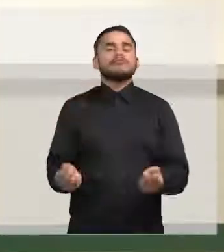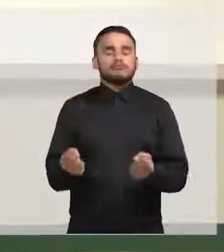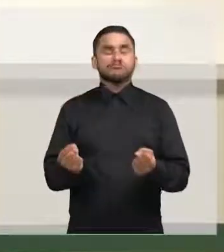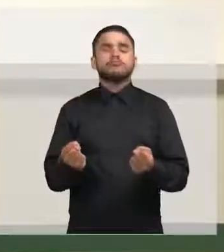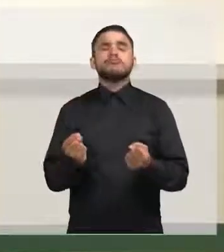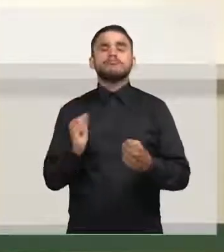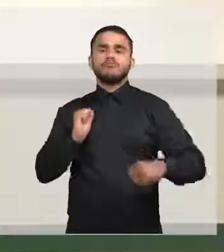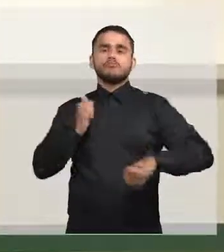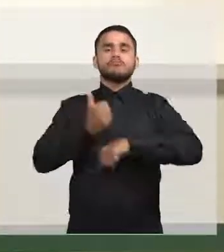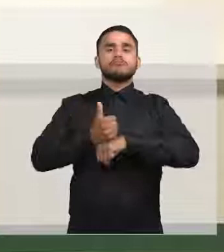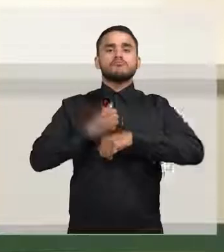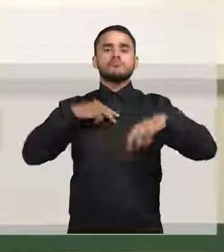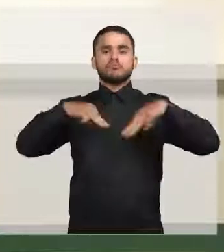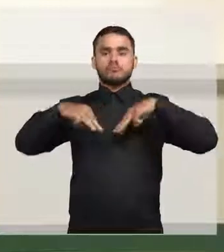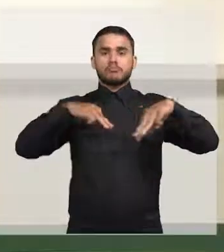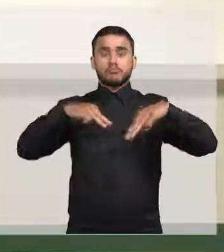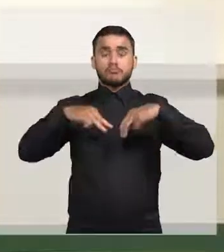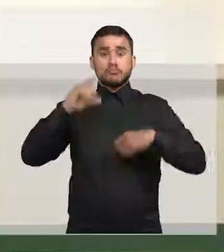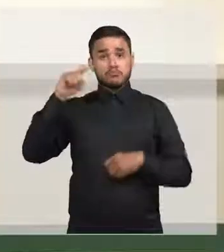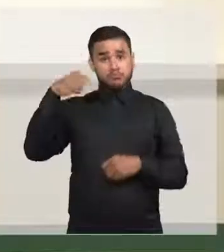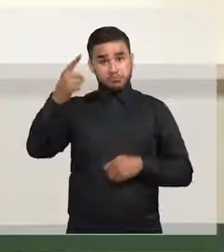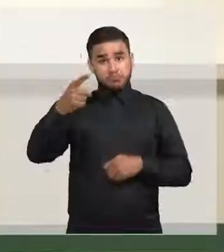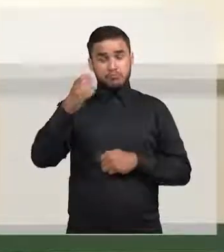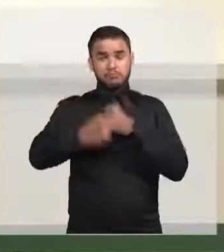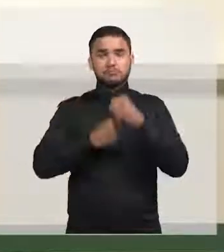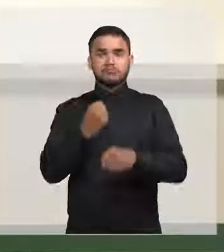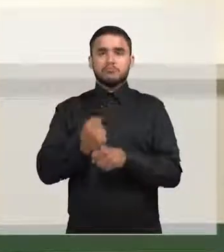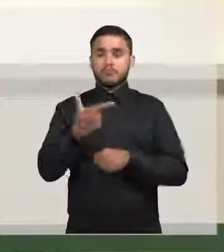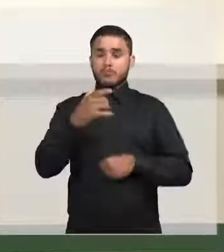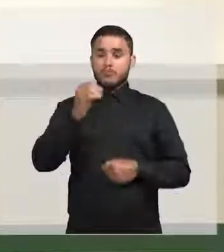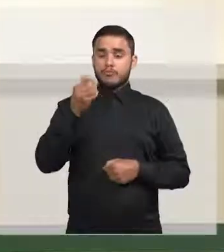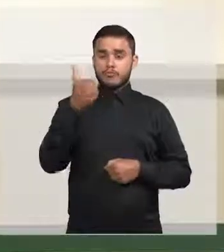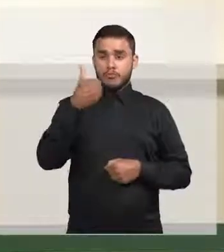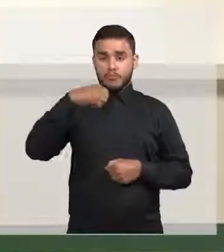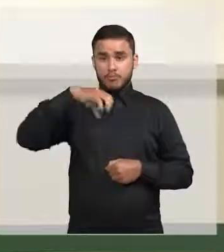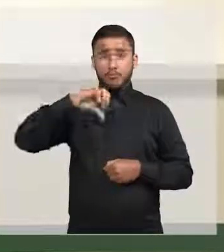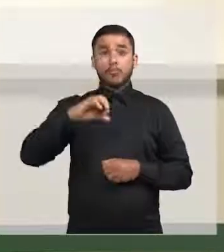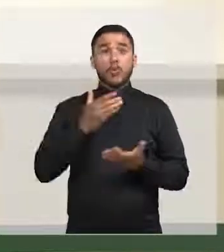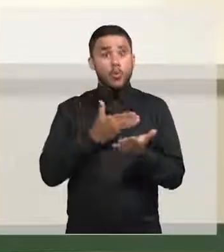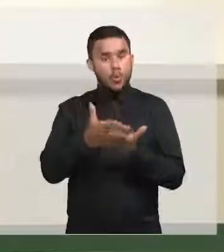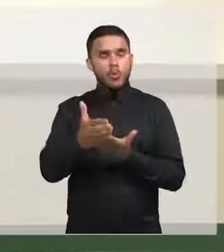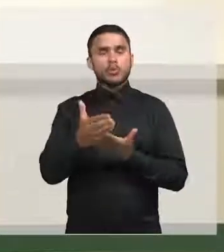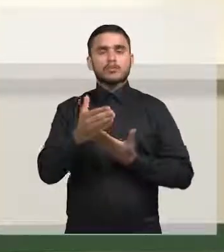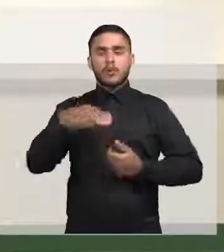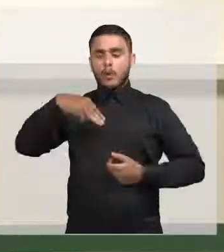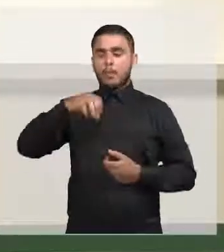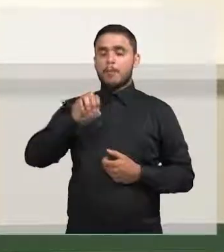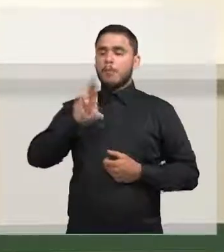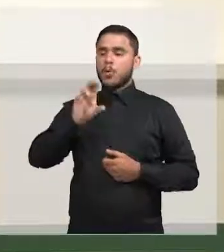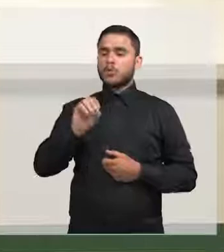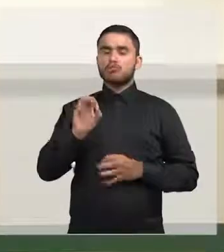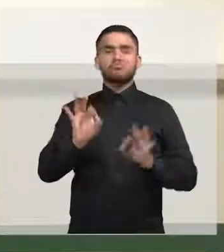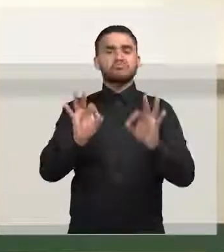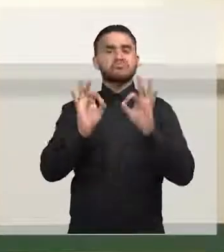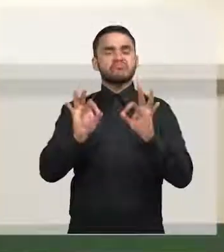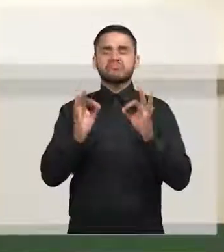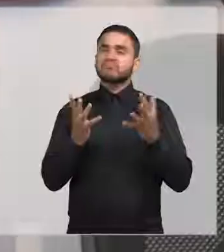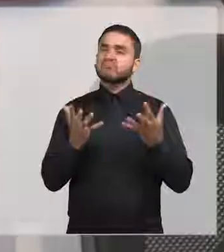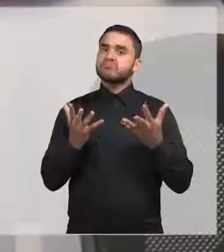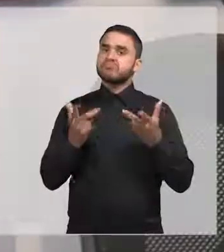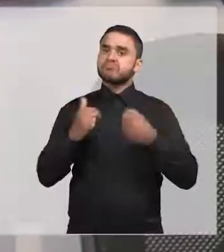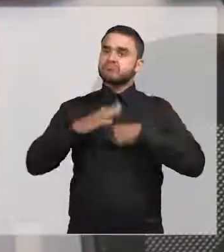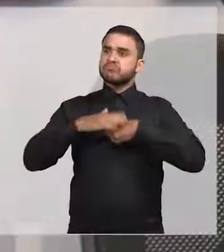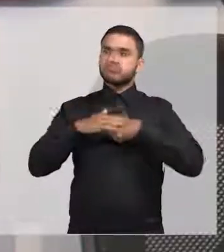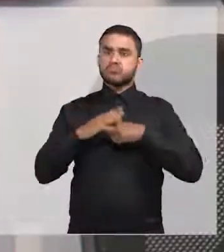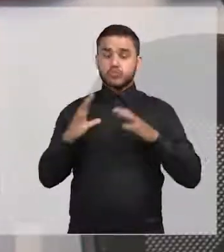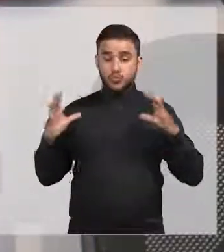Receita Federal, né? É um Conselho Federal importantíssimo para acompanhar qualquer espécie de corrupção, né, Luiz? O Carlos Frederico, antes de